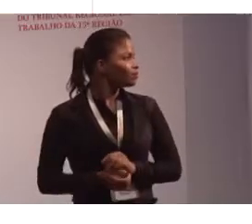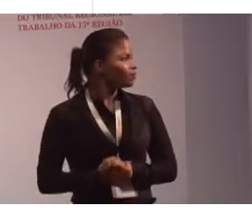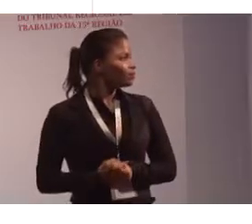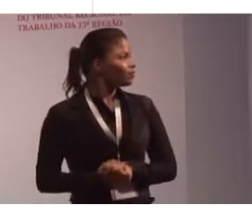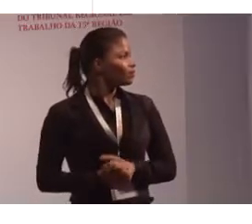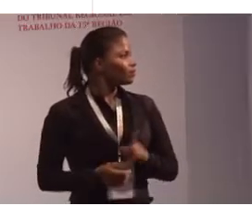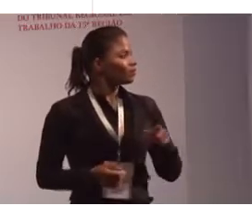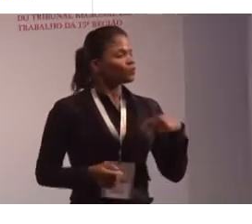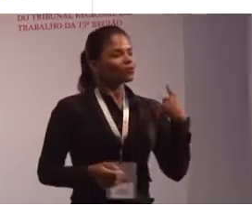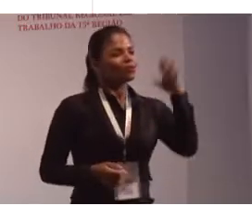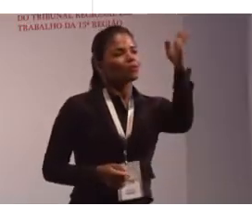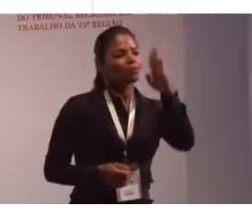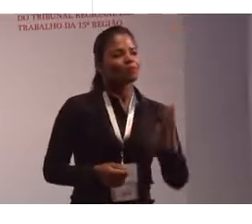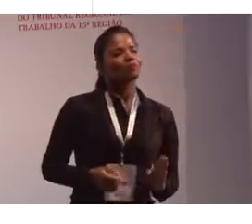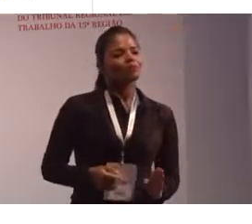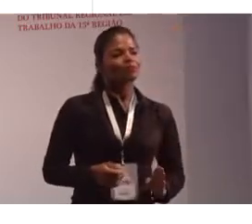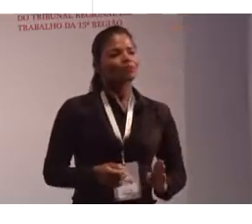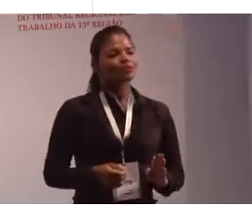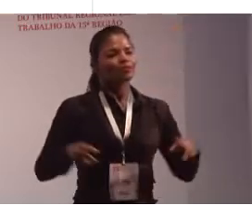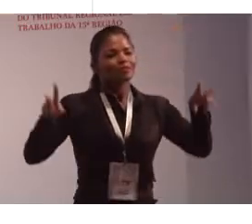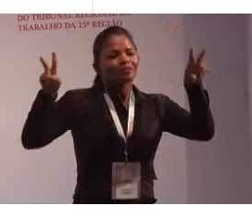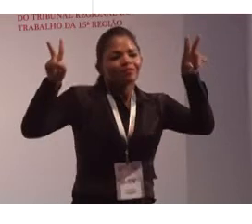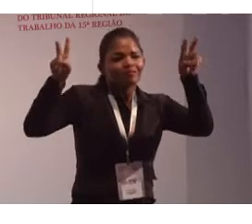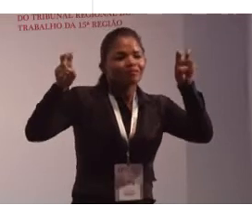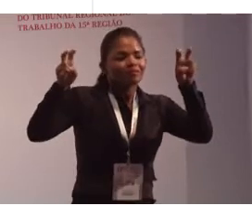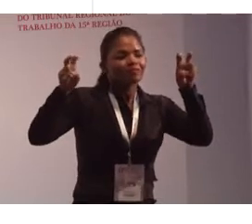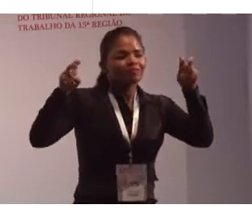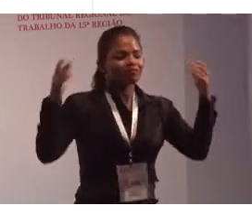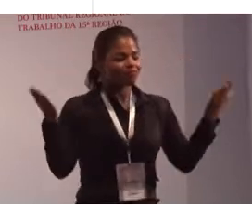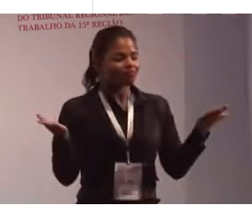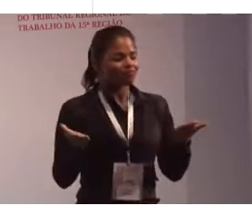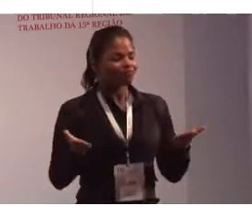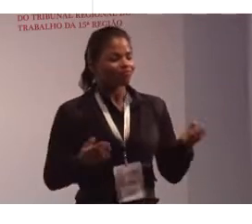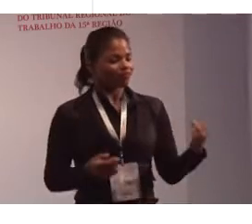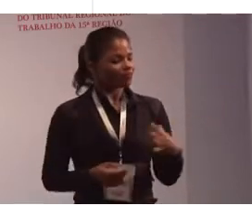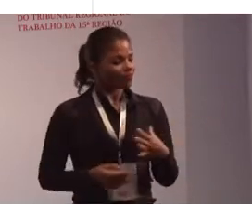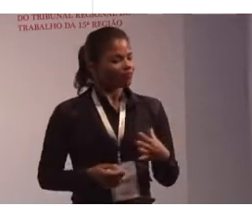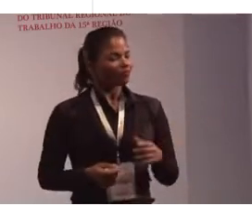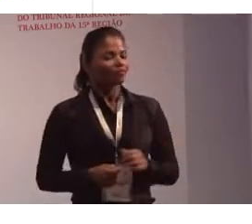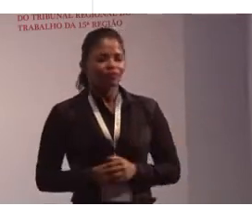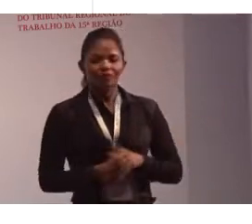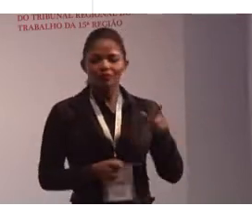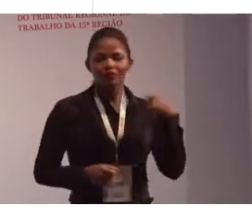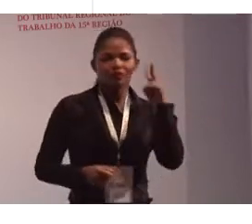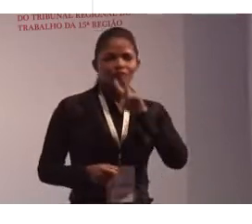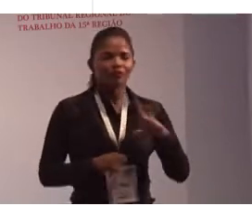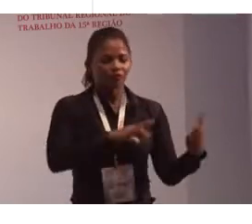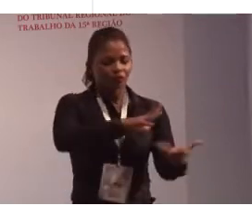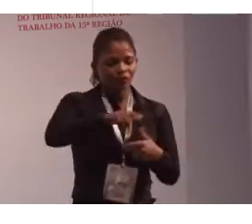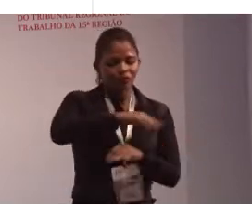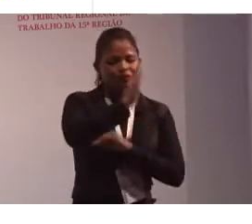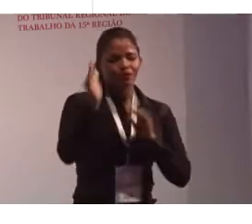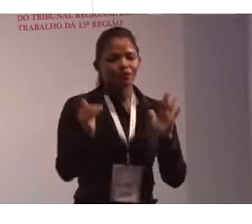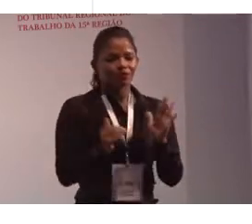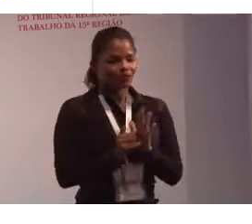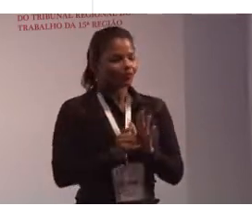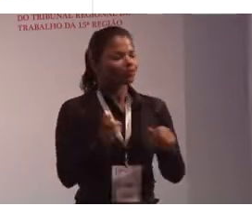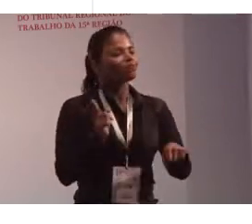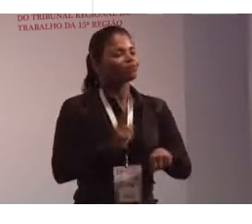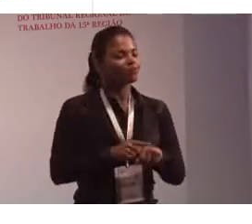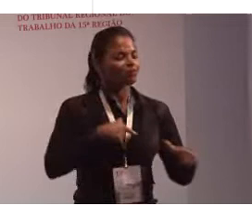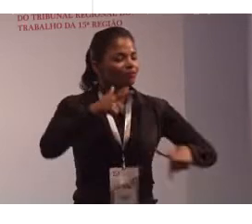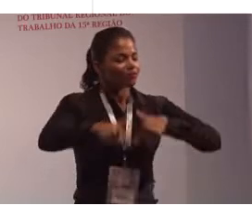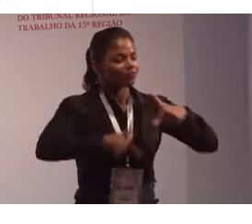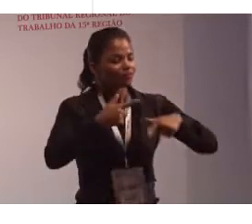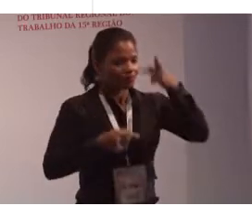Para a gente que vive no Brasil, acho que esse tema está bem atual. O que a gente vê no mundo inteiro é um aumento do trabalho